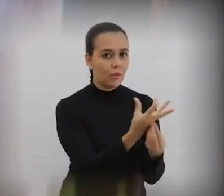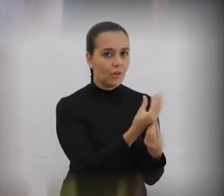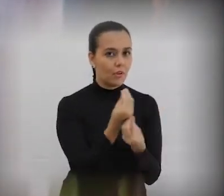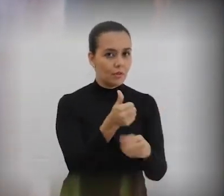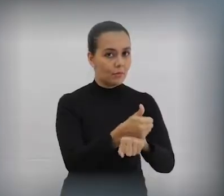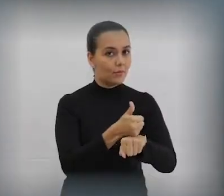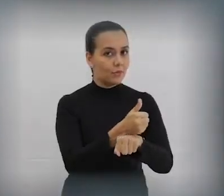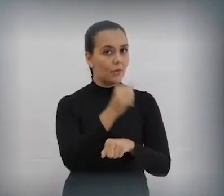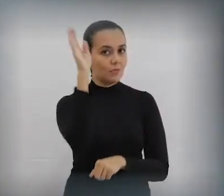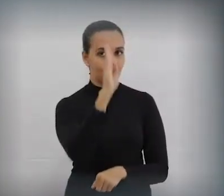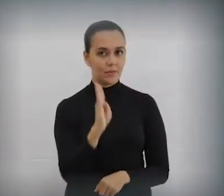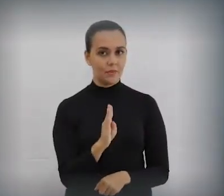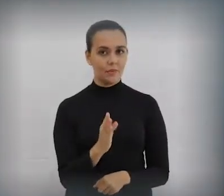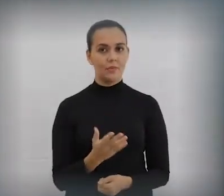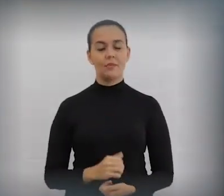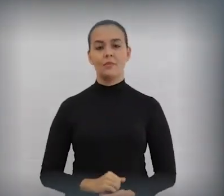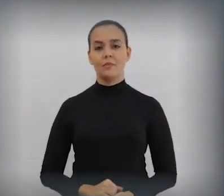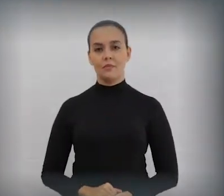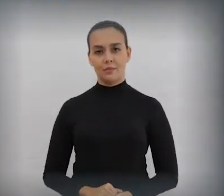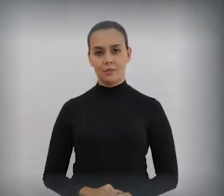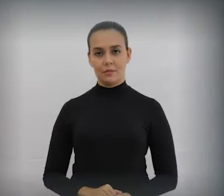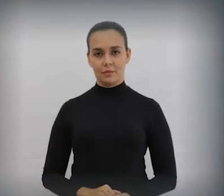Brasil.